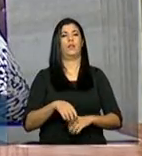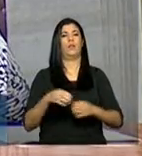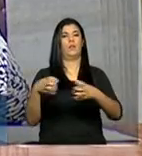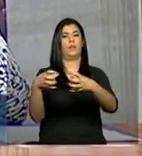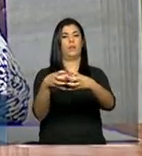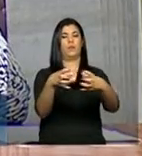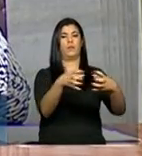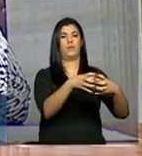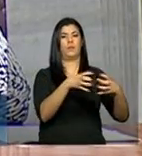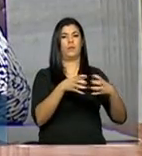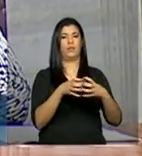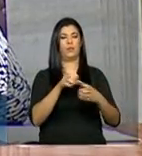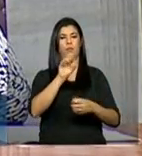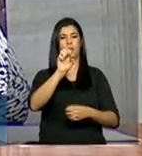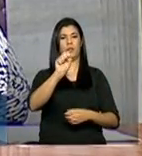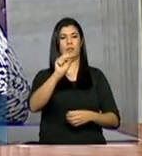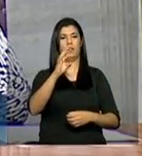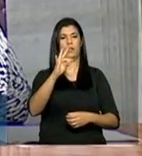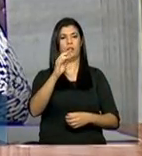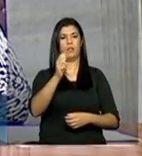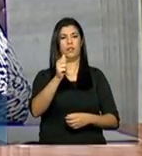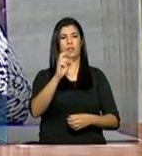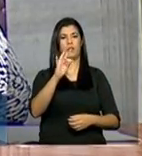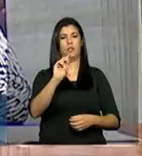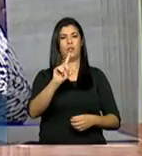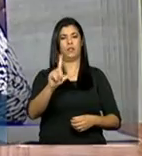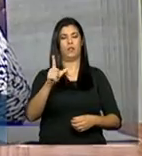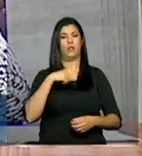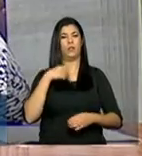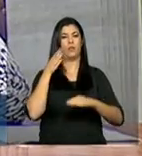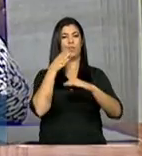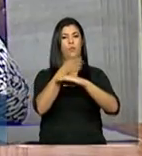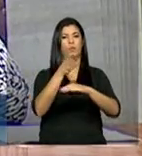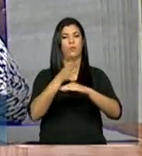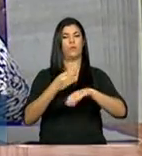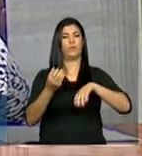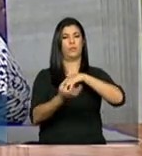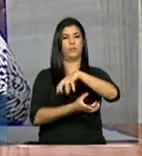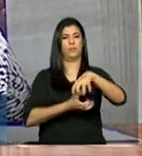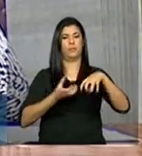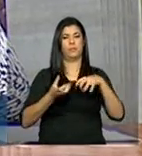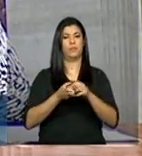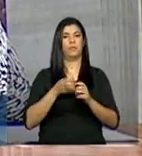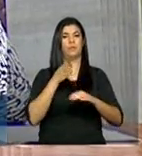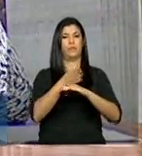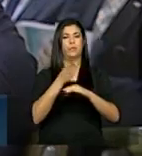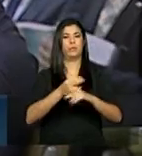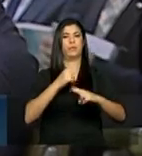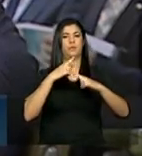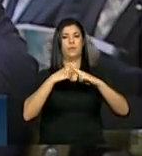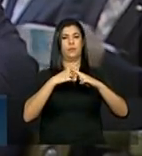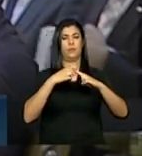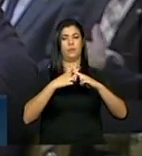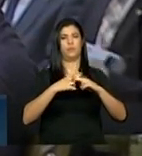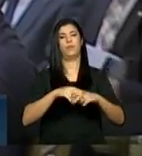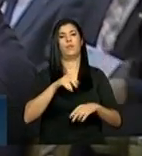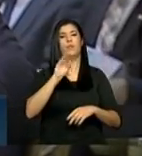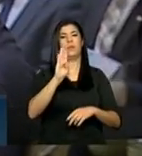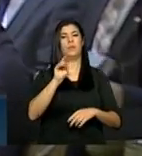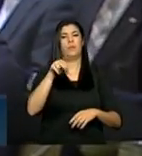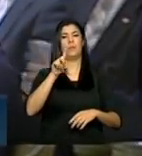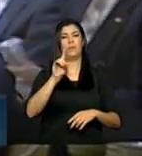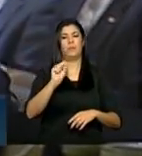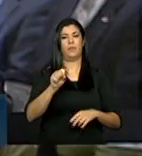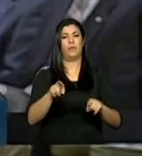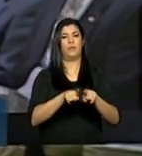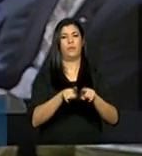das estatais diretamente envolvidas com a execução do PAC, a Caixa Econômica Federal, o BNDES, o Banco